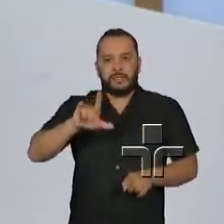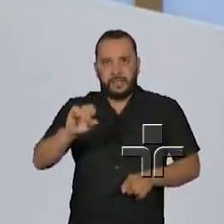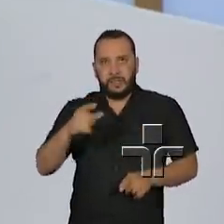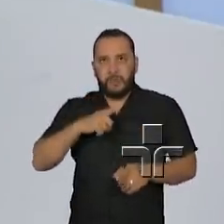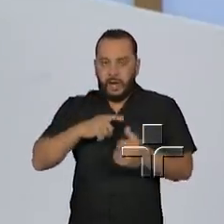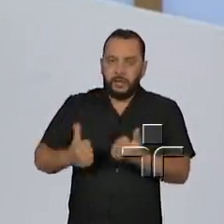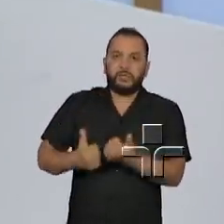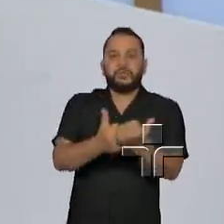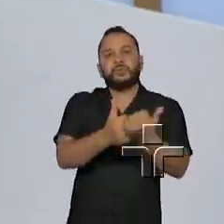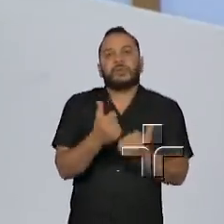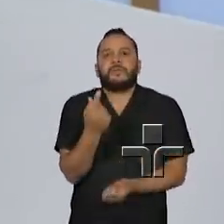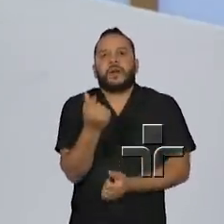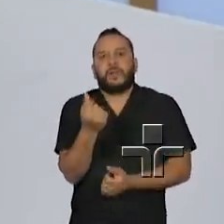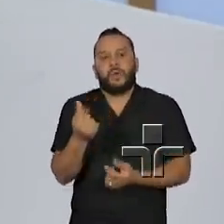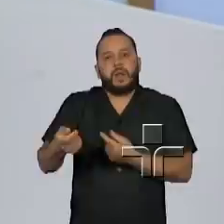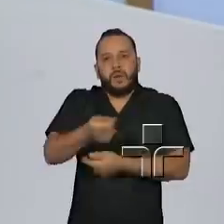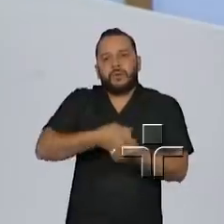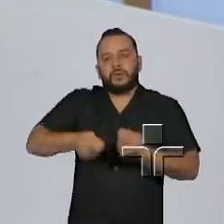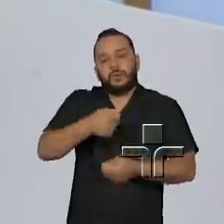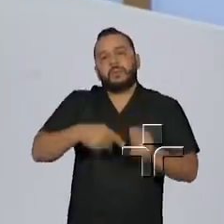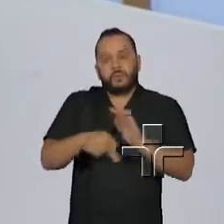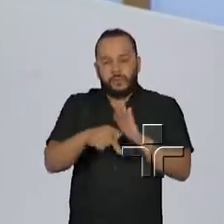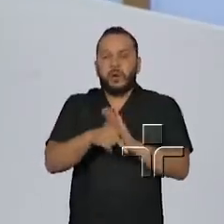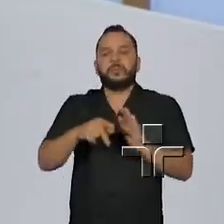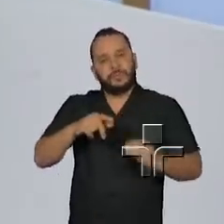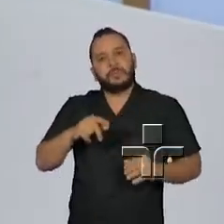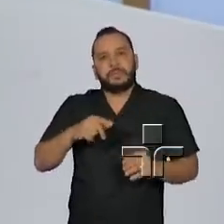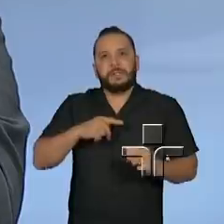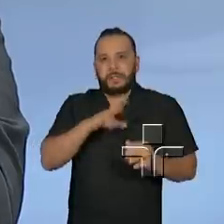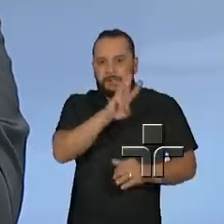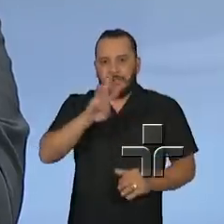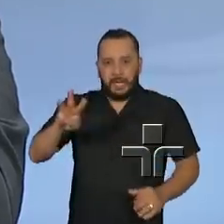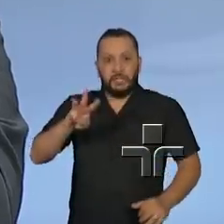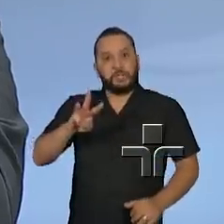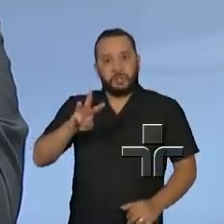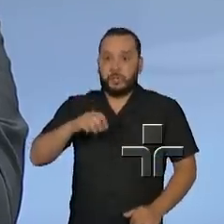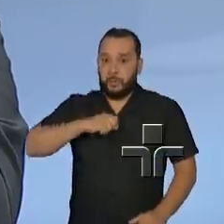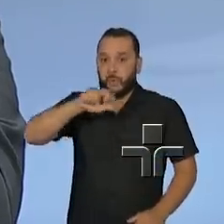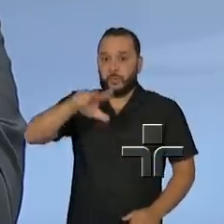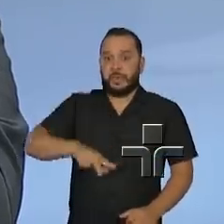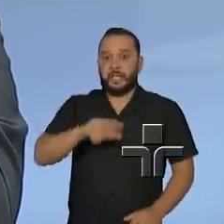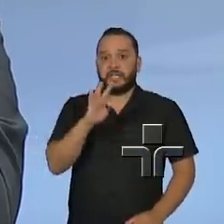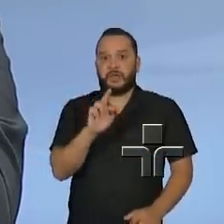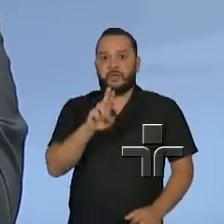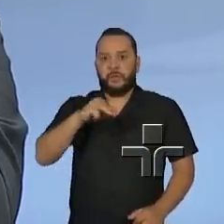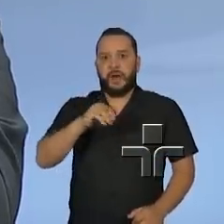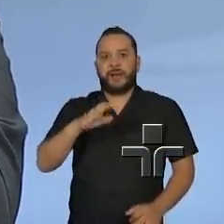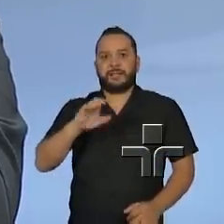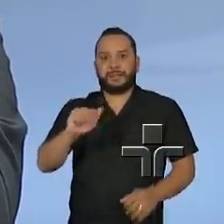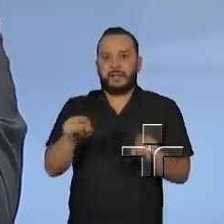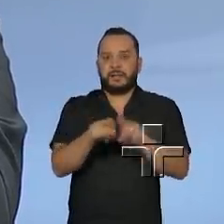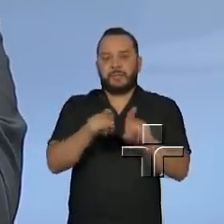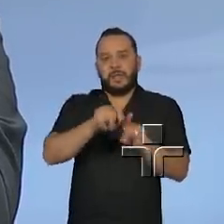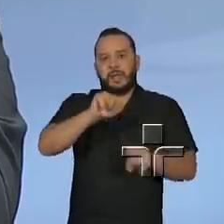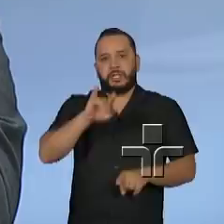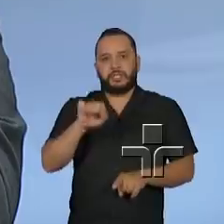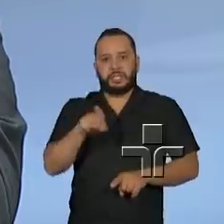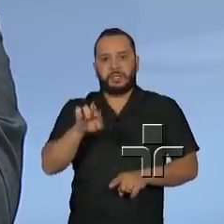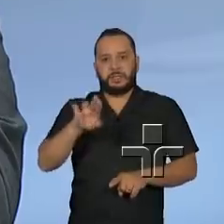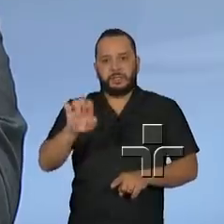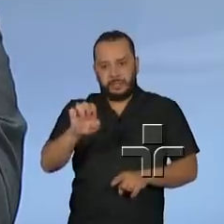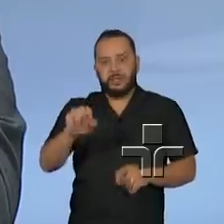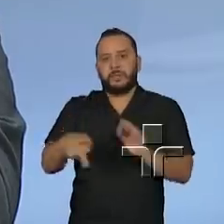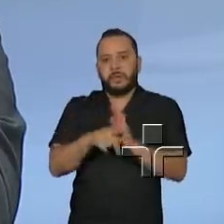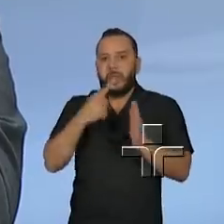Valor Econômico e do site português Fumaça. Alexandre Verzignassi, diretor de redação da revista